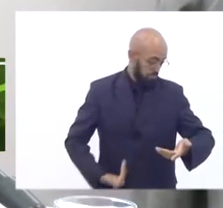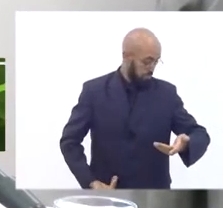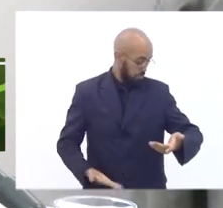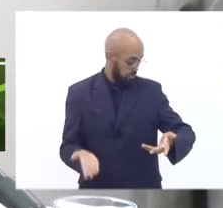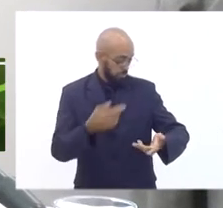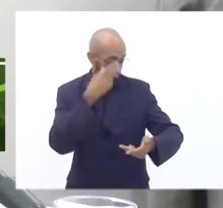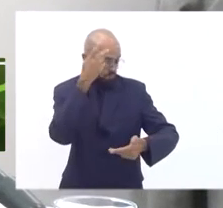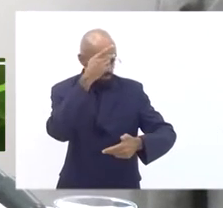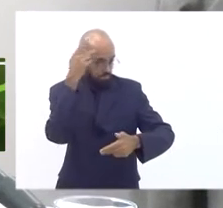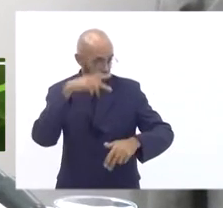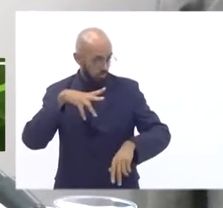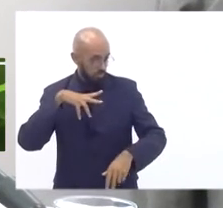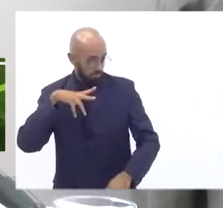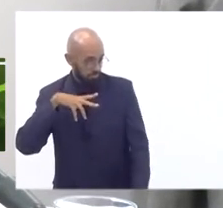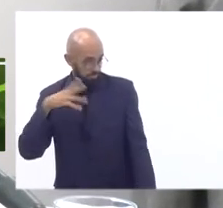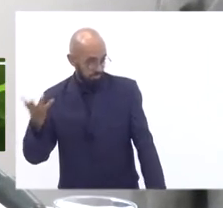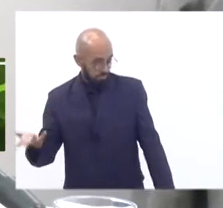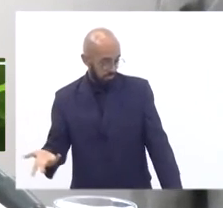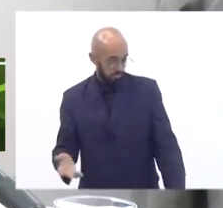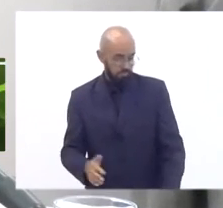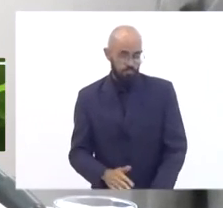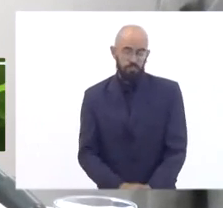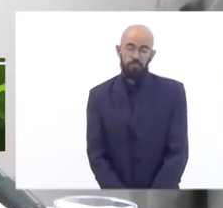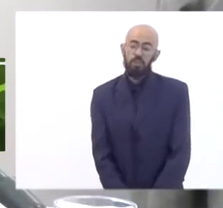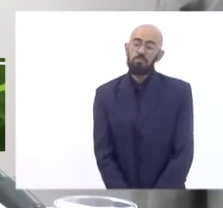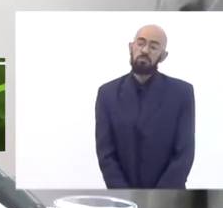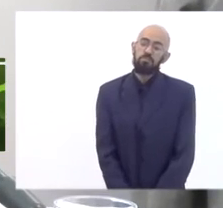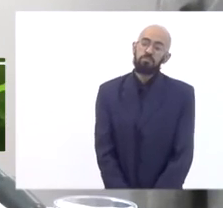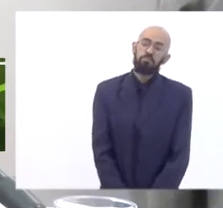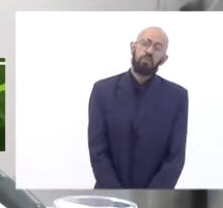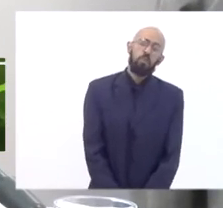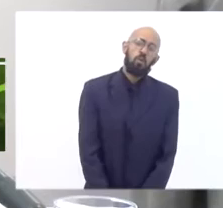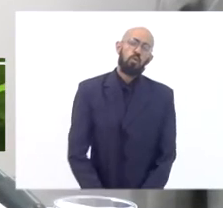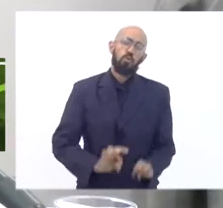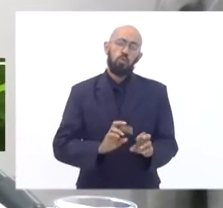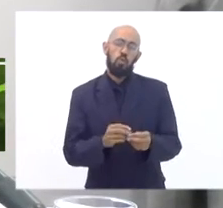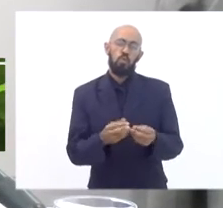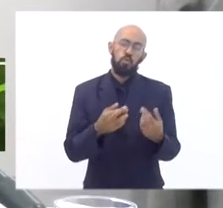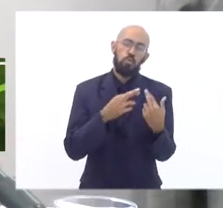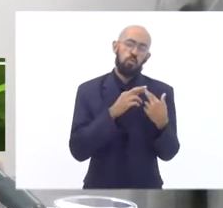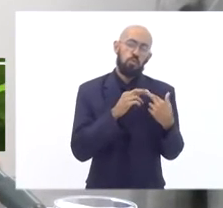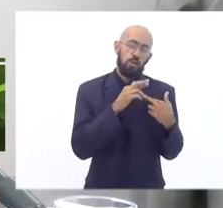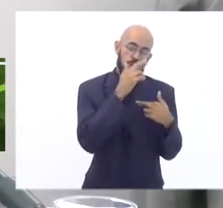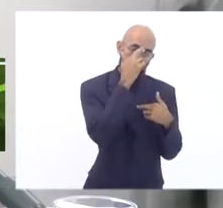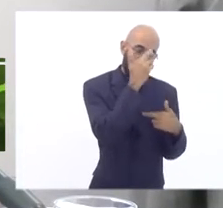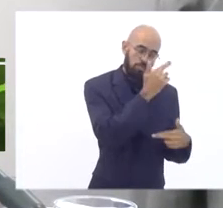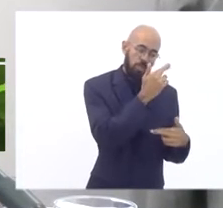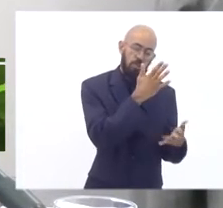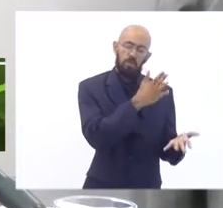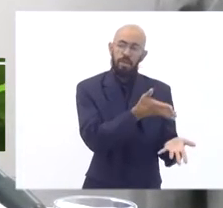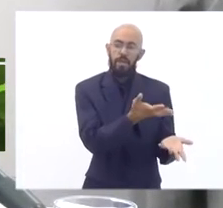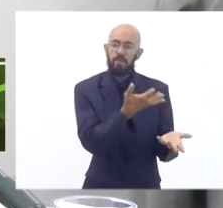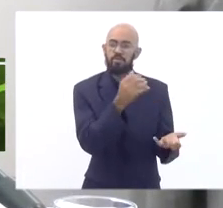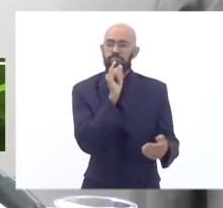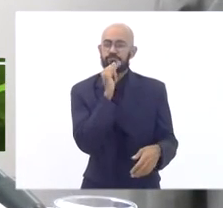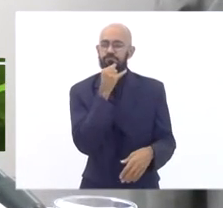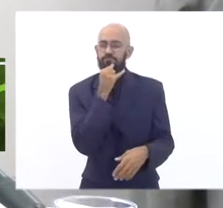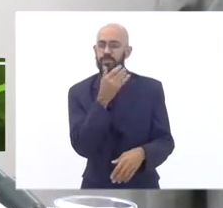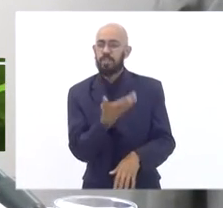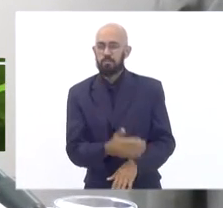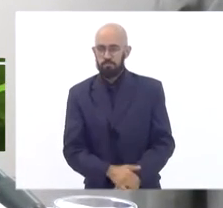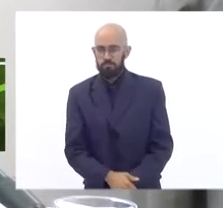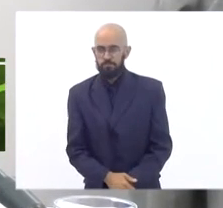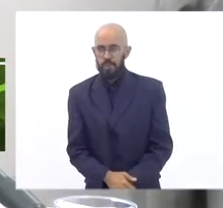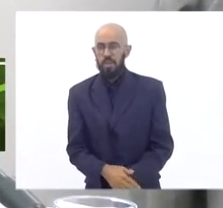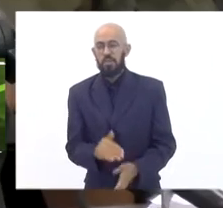oriundo da iniciativa privada. Em primeiro lugar, eu queria, com todo o respeito, secretário, eu queria lamentar que